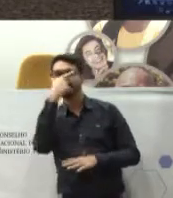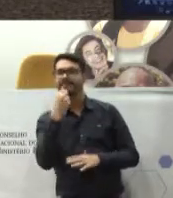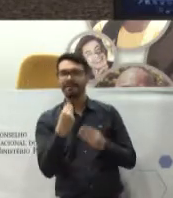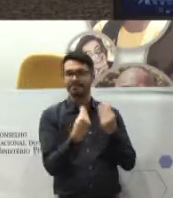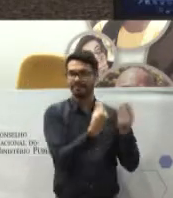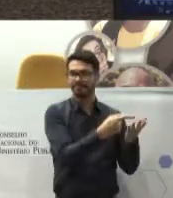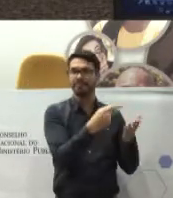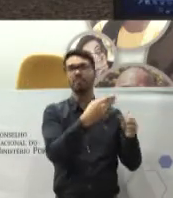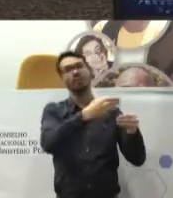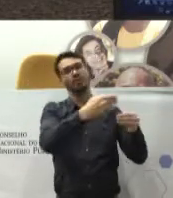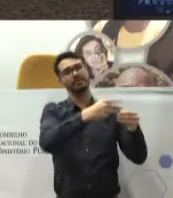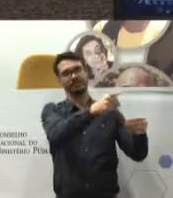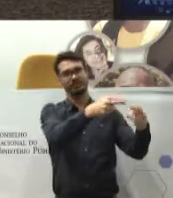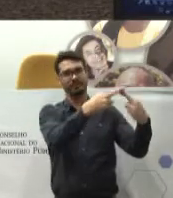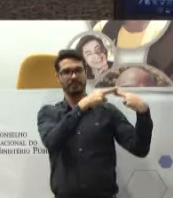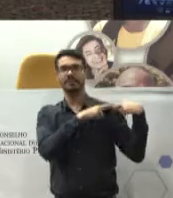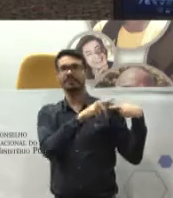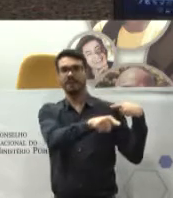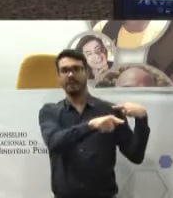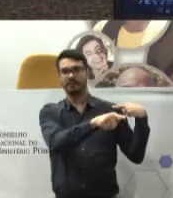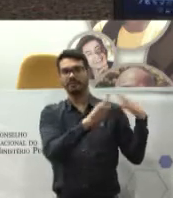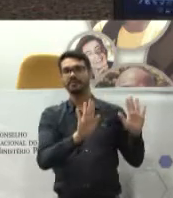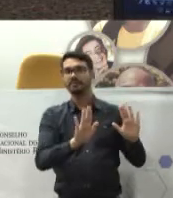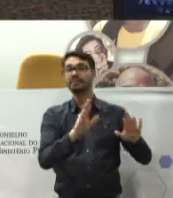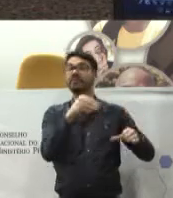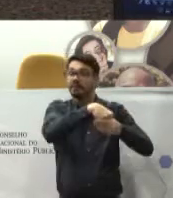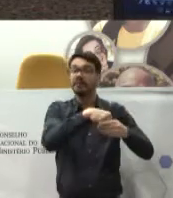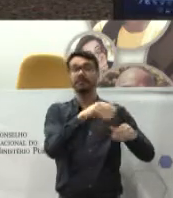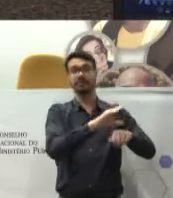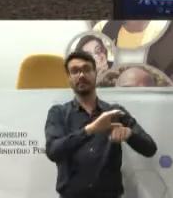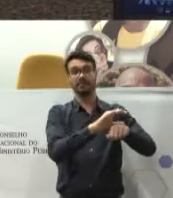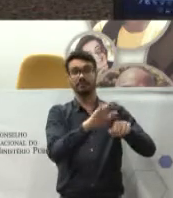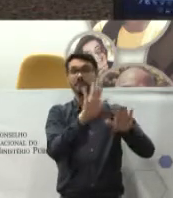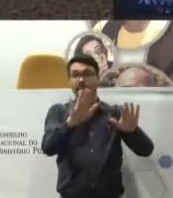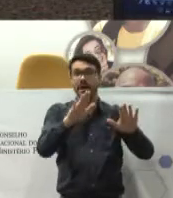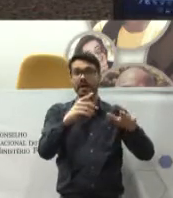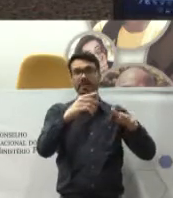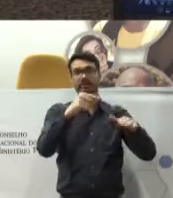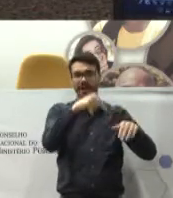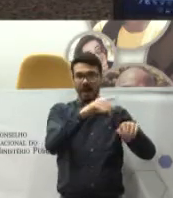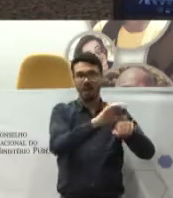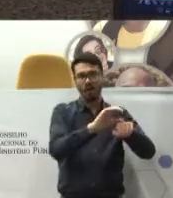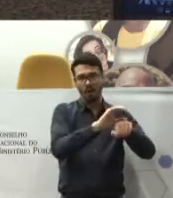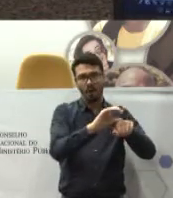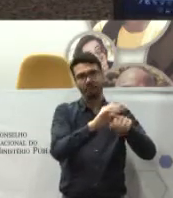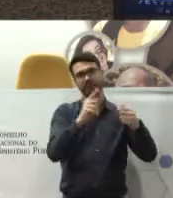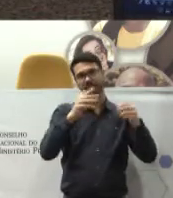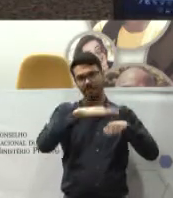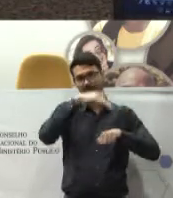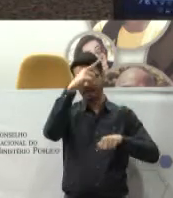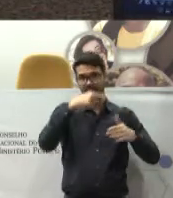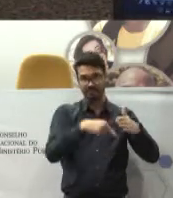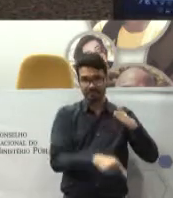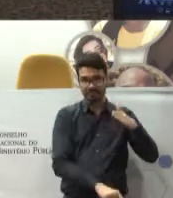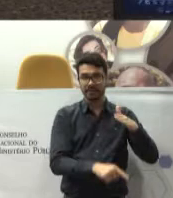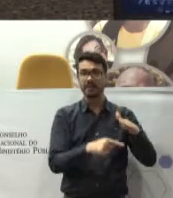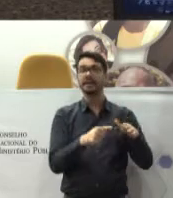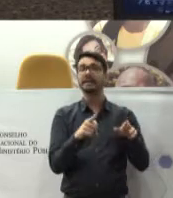aquela prestação ao município, não é? Está na Constituição. Mas a Constituição fala mais. Determina que se cria a